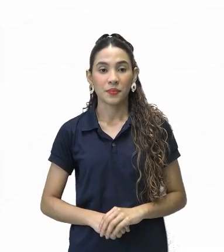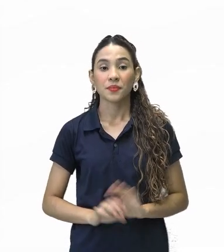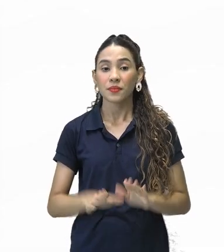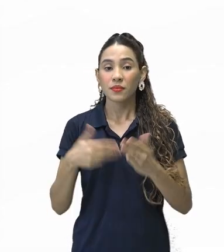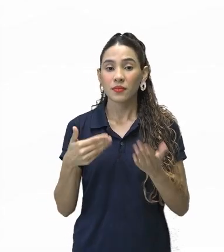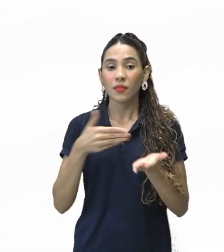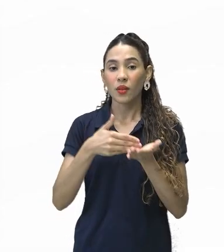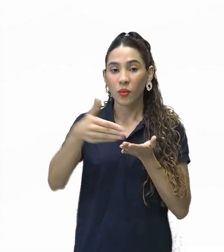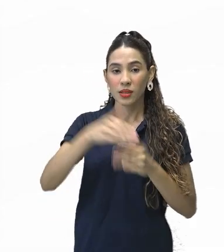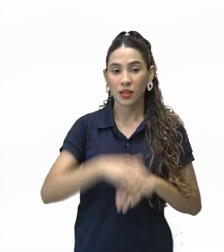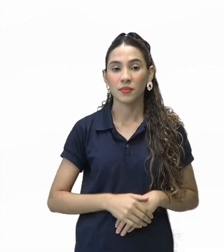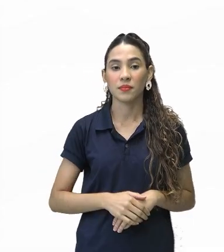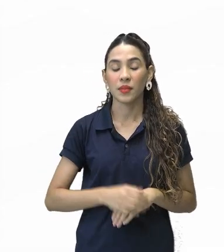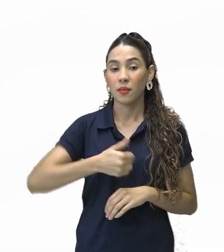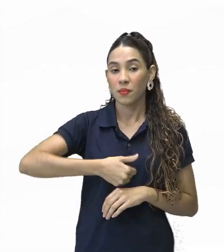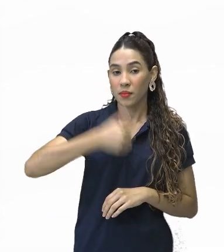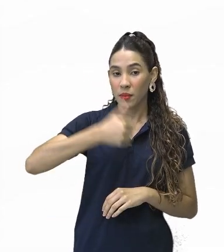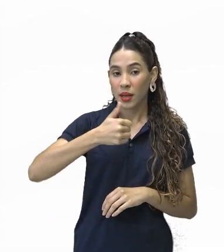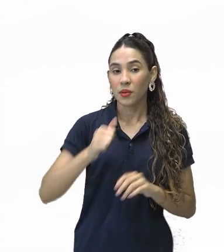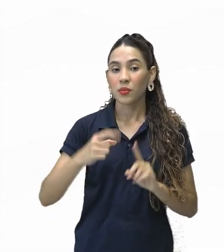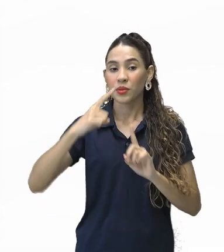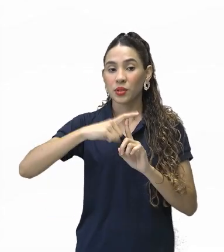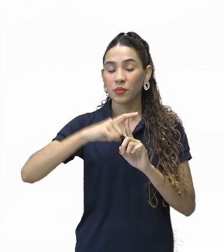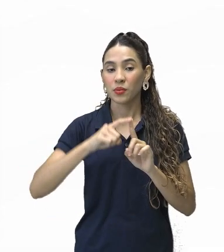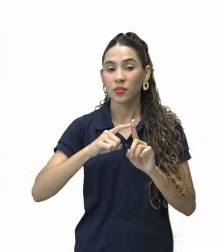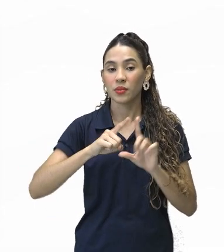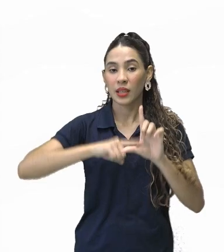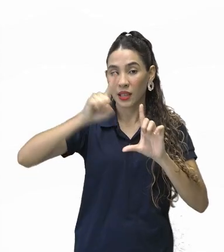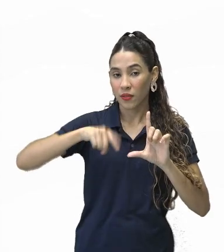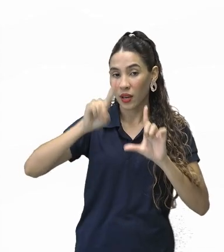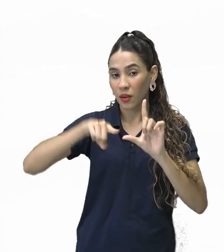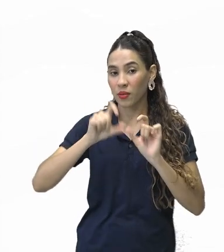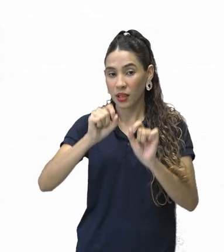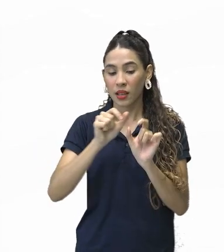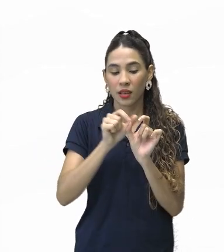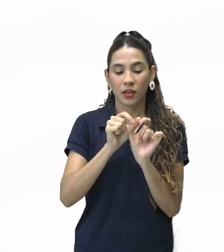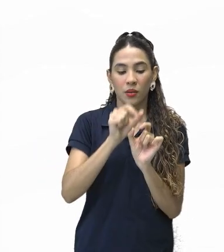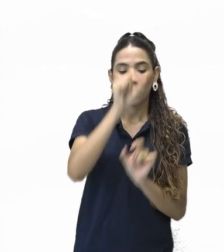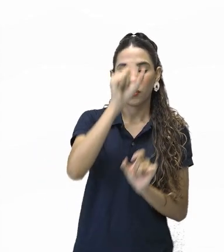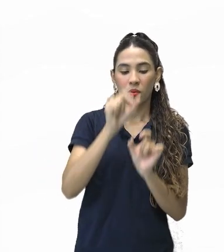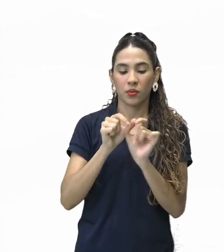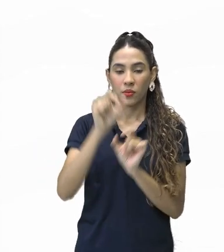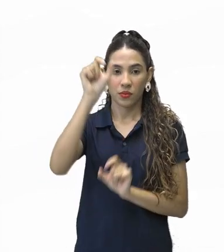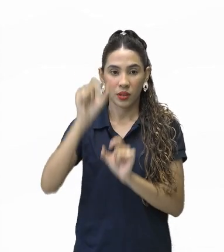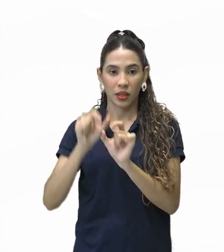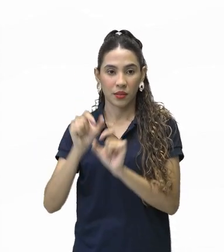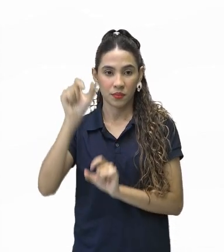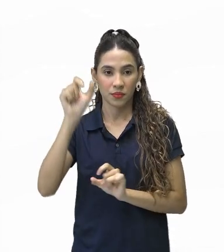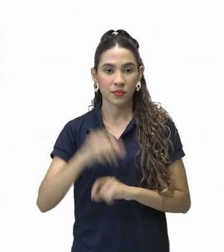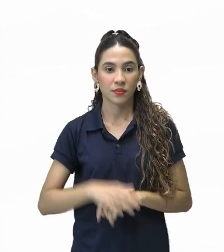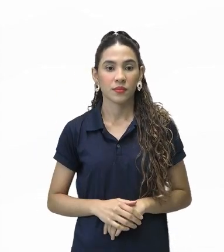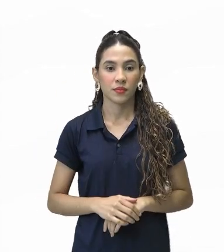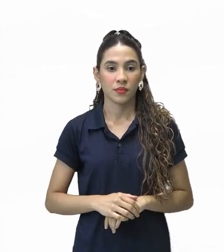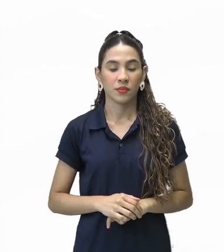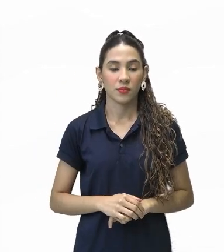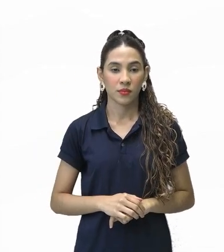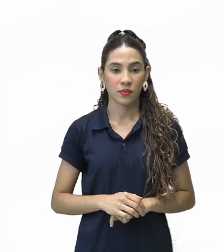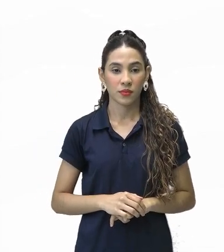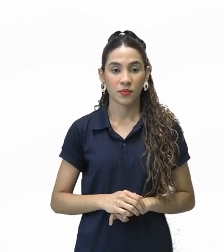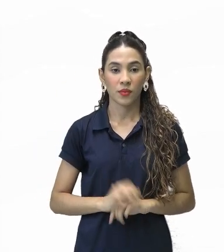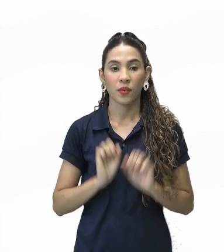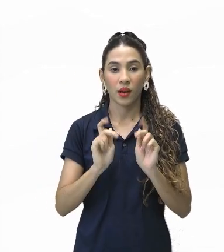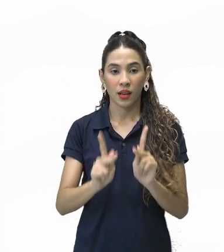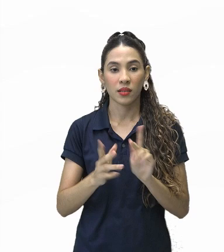Vamos começar aí pelo nosso primeiro tipo de gráfico, que é o gráfico de coluna,